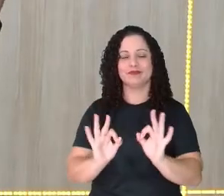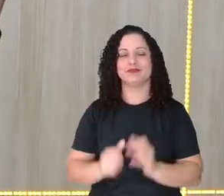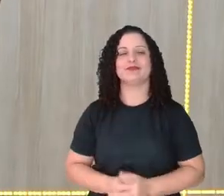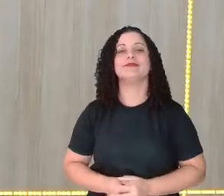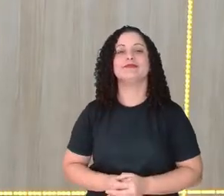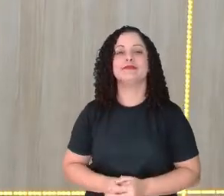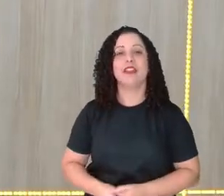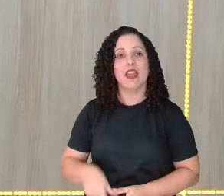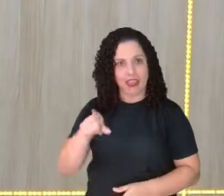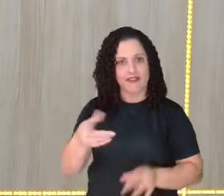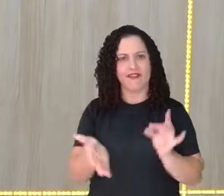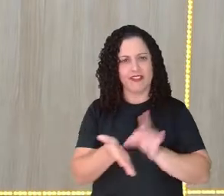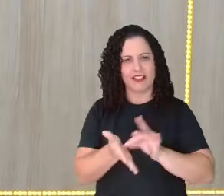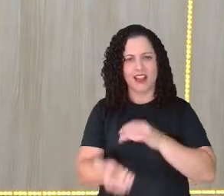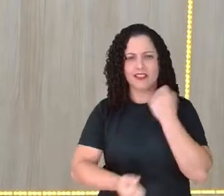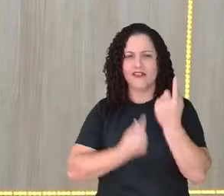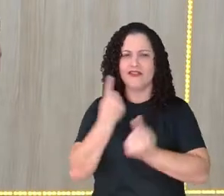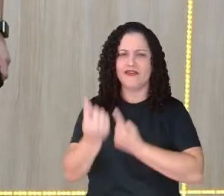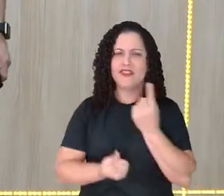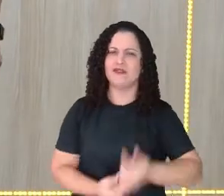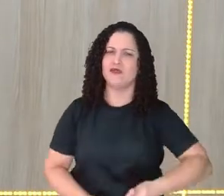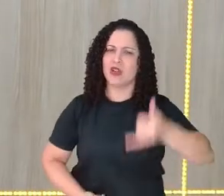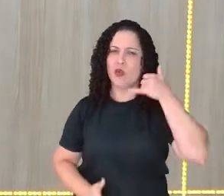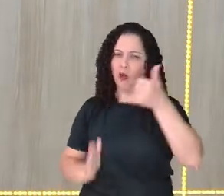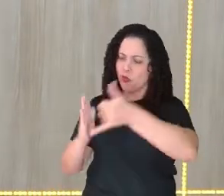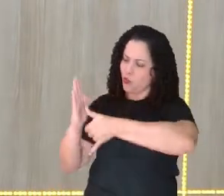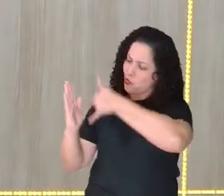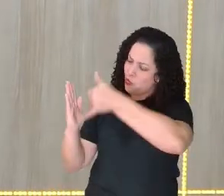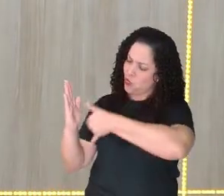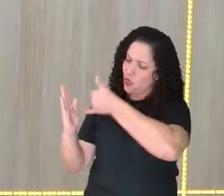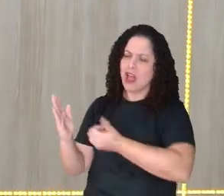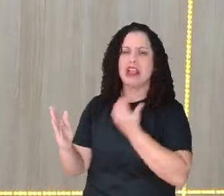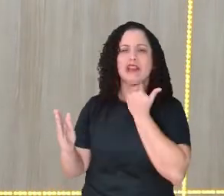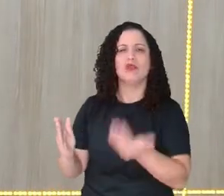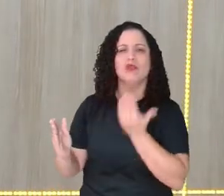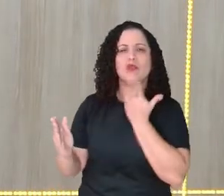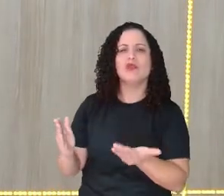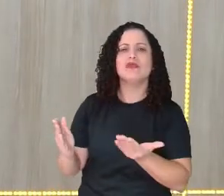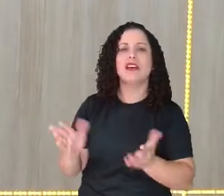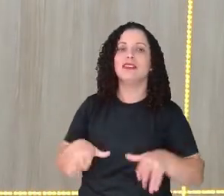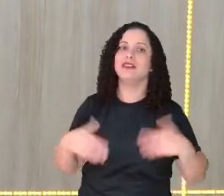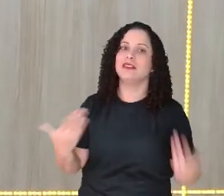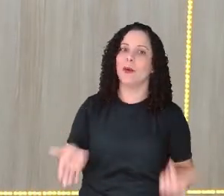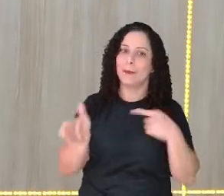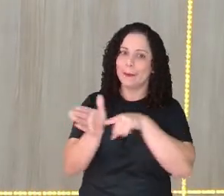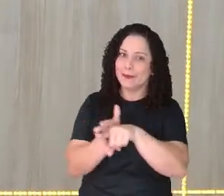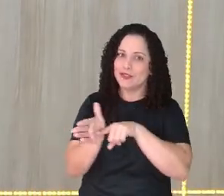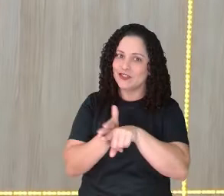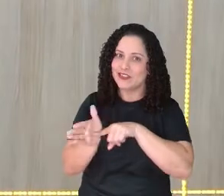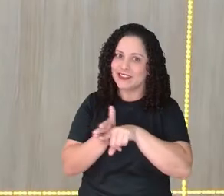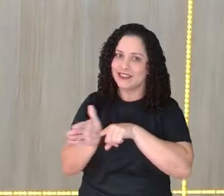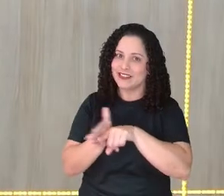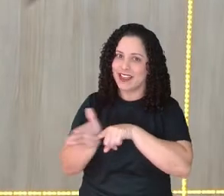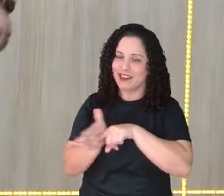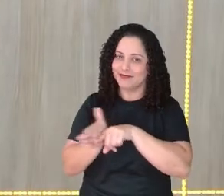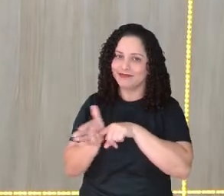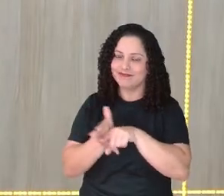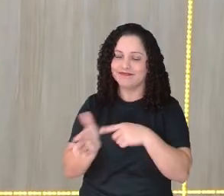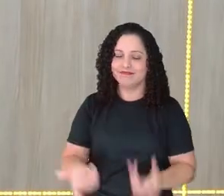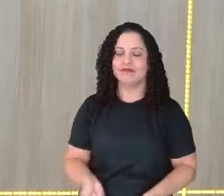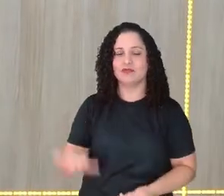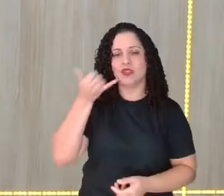bem lembrado. Às vezes a gente coloca lá o celular, né? E não pega o QR Code. Então, você vai lá na sua loja de aplicativo, como a Tânia